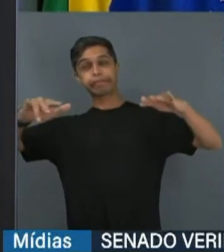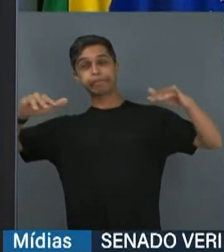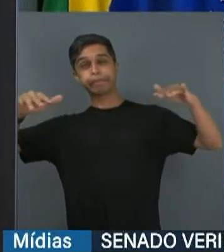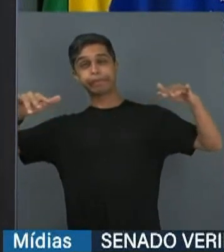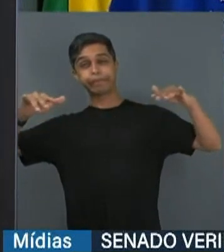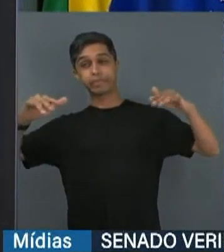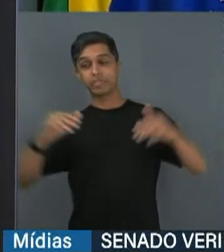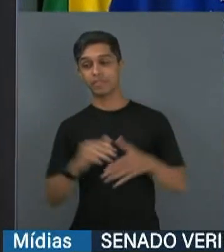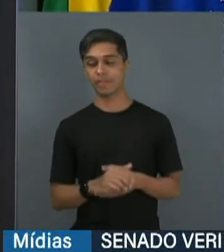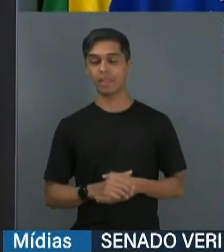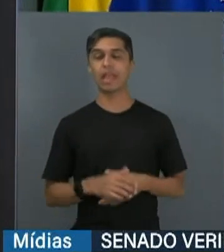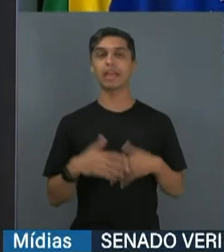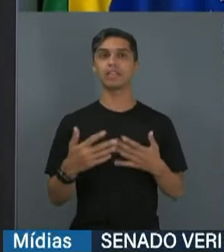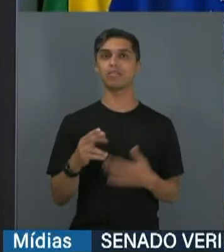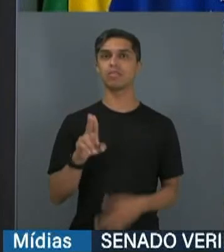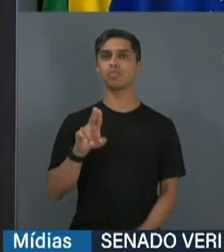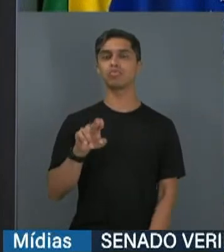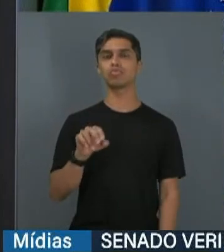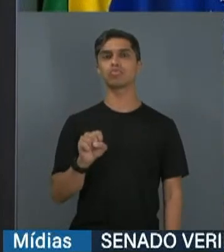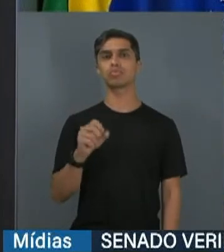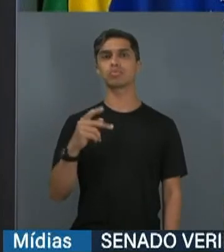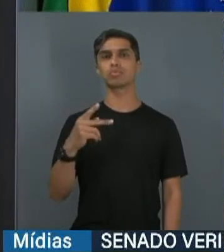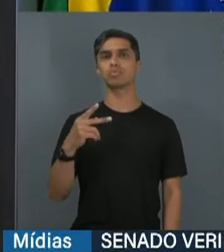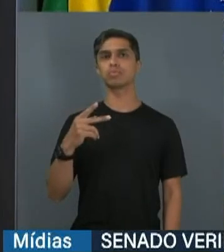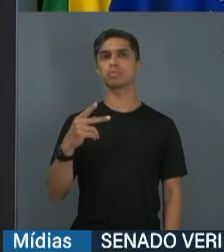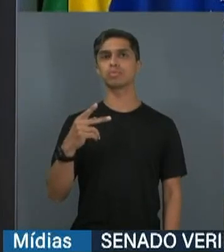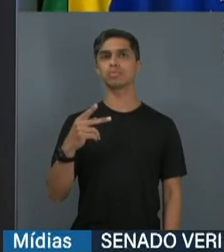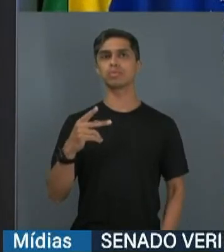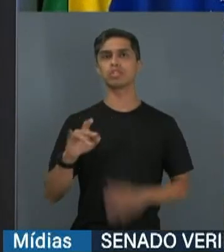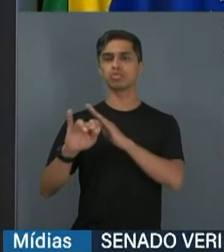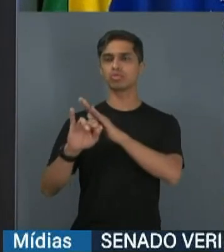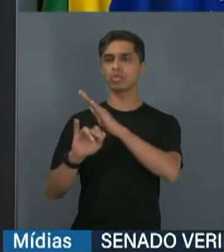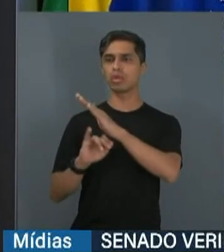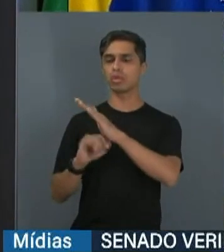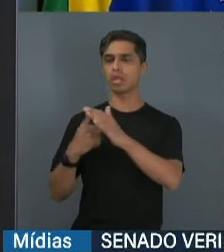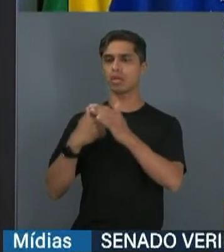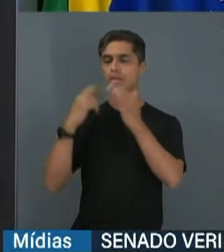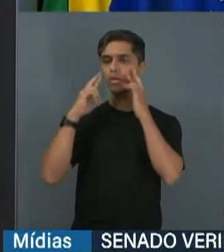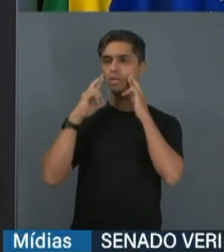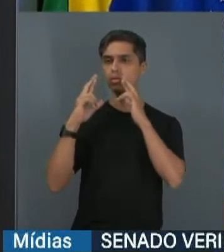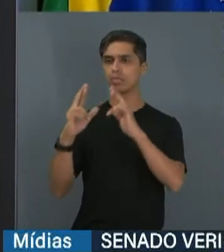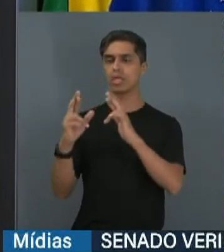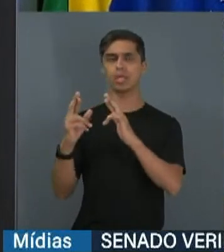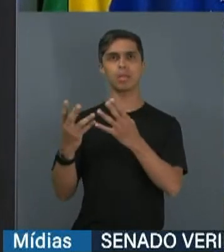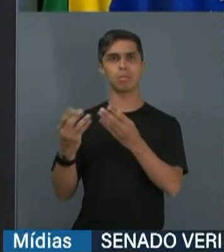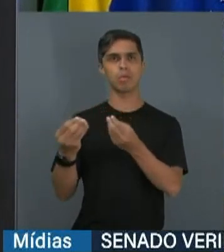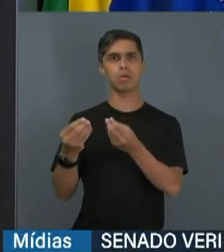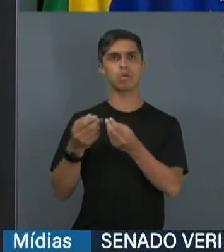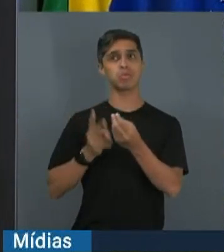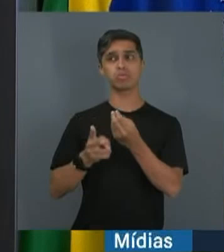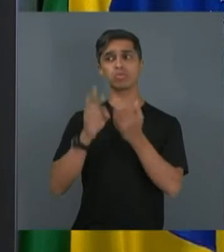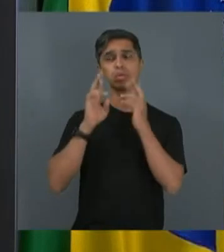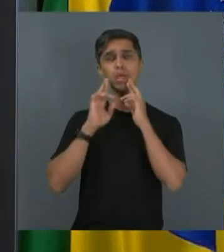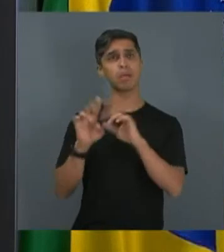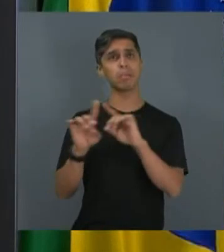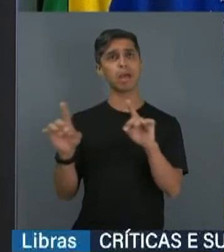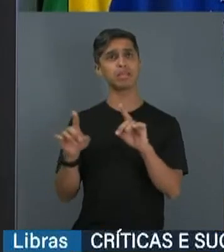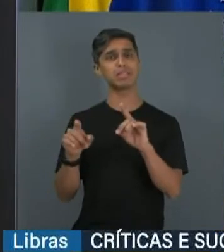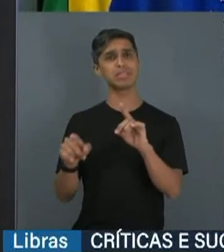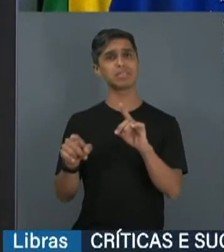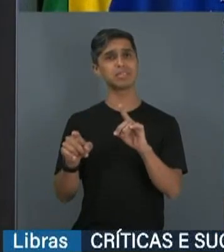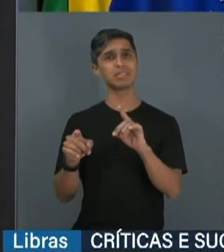E aí veio a USP, uma instituição que eu respeito muito e continuo a respeitar, mas